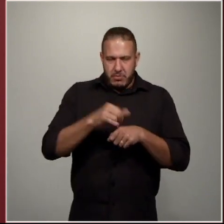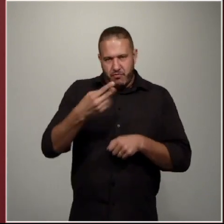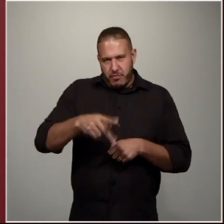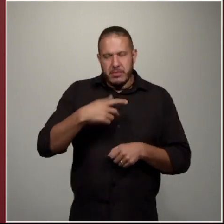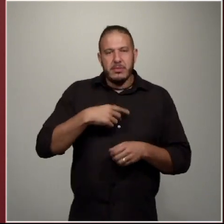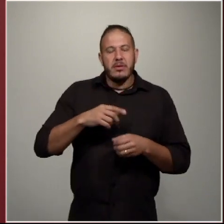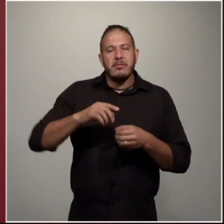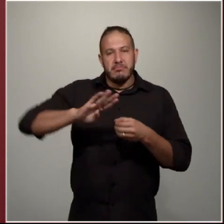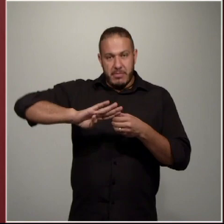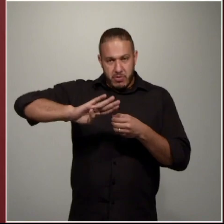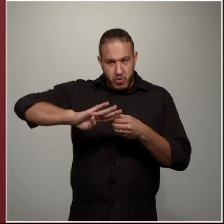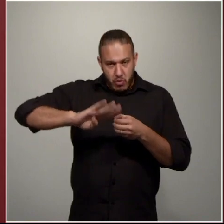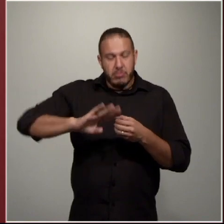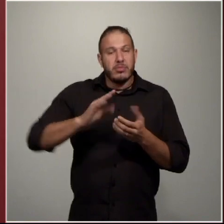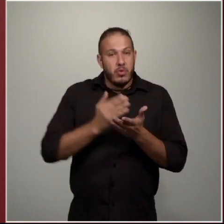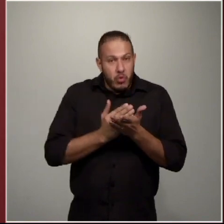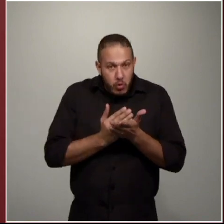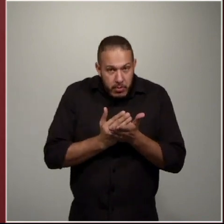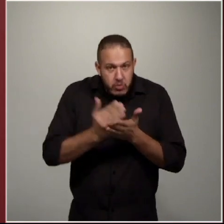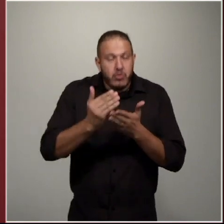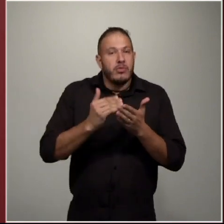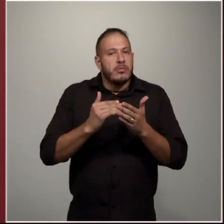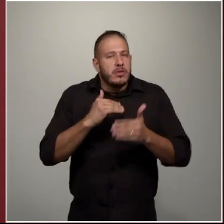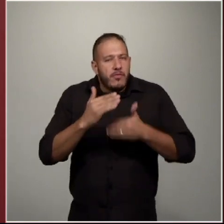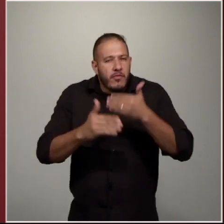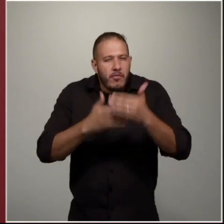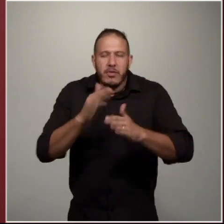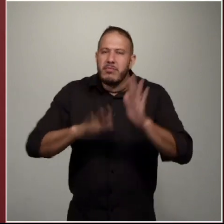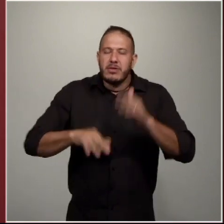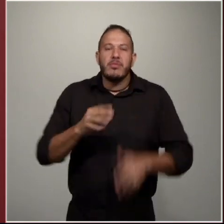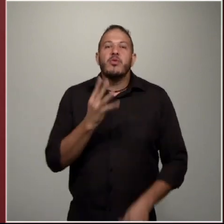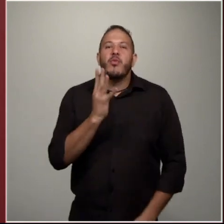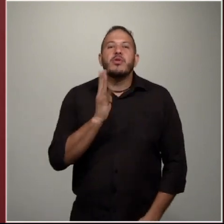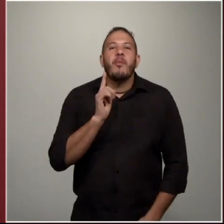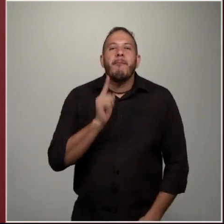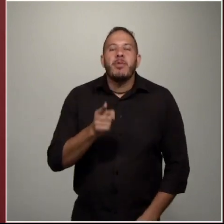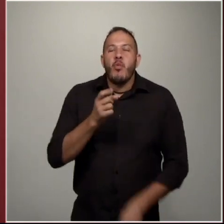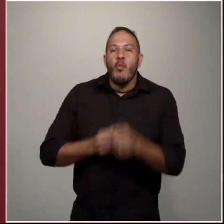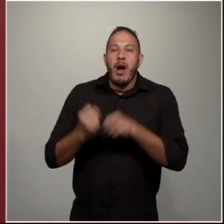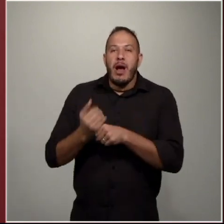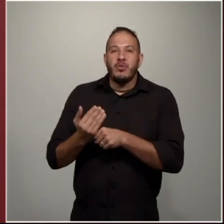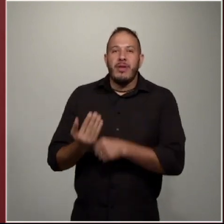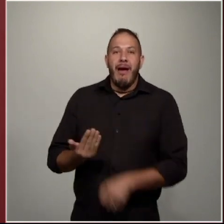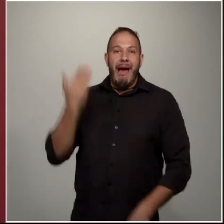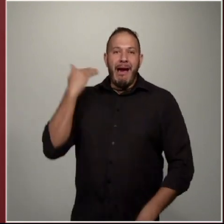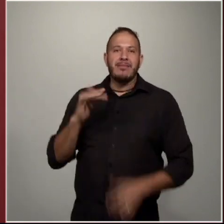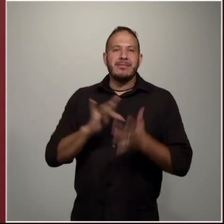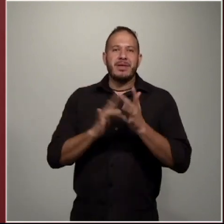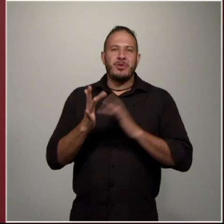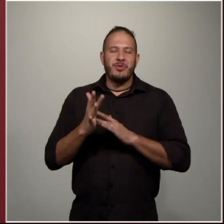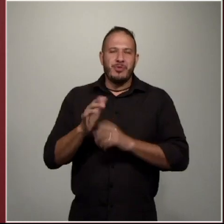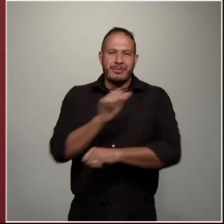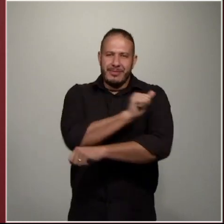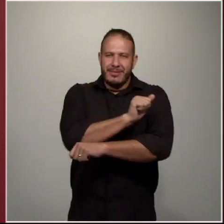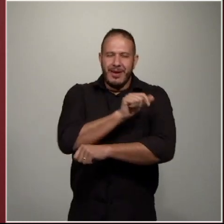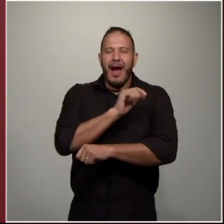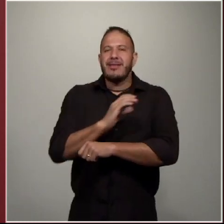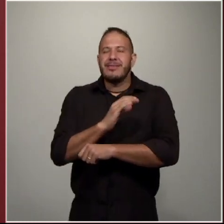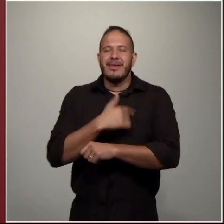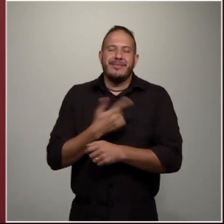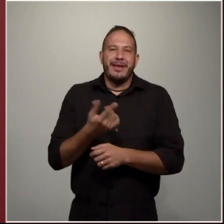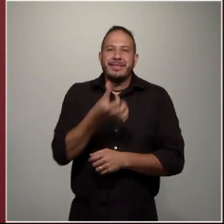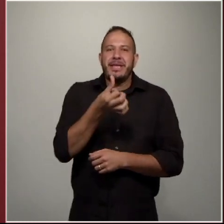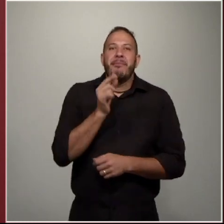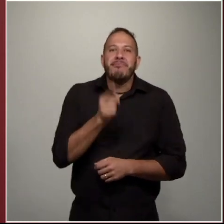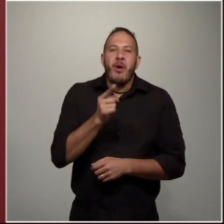é começou o desenvolvimento por volta de 4 mil anos antes de cristo ou seja aproximadamente seis mil anos atrás ali mas na verdade